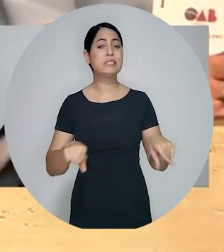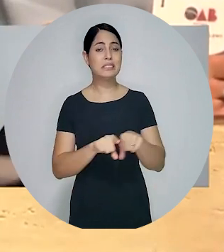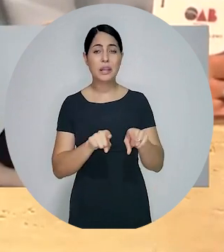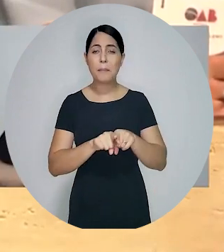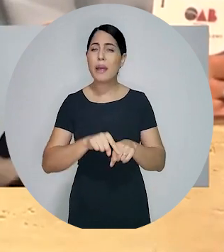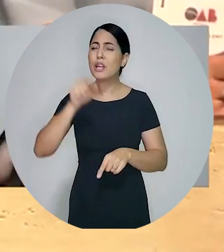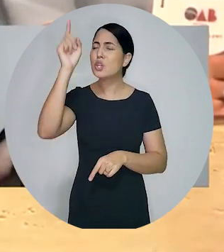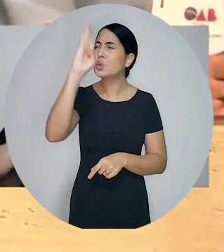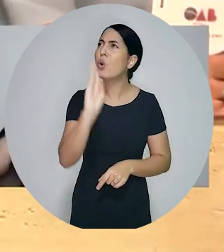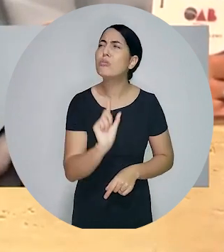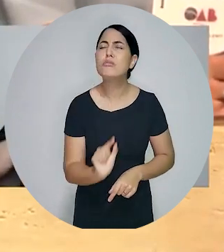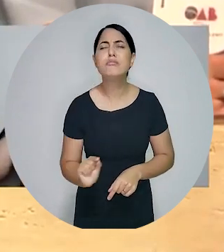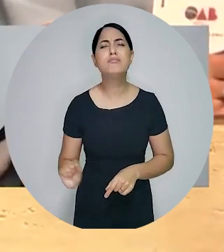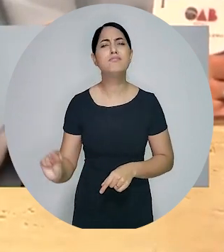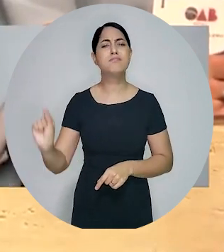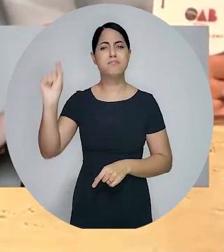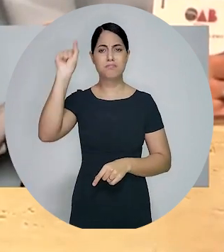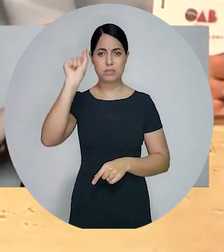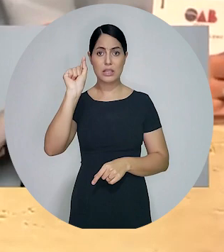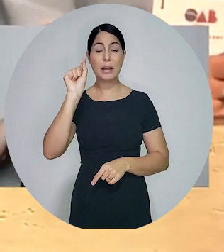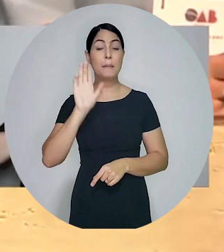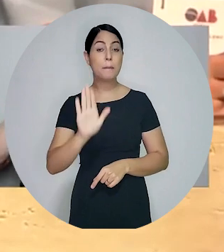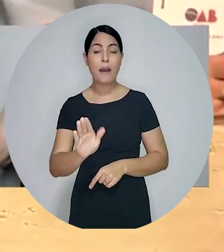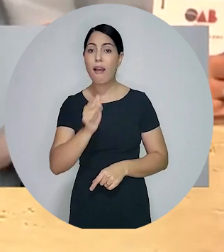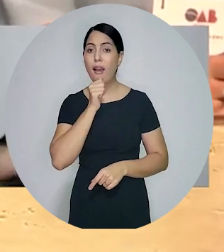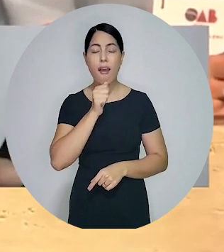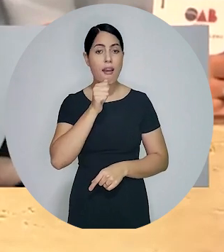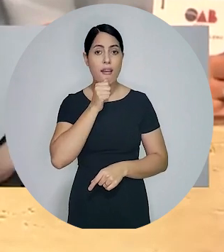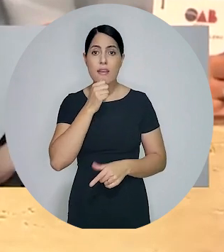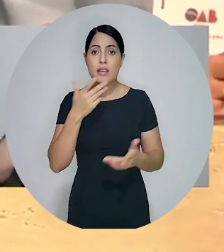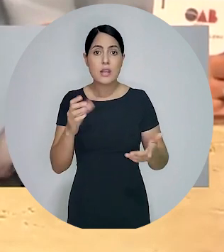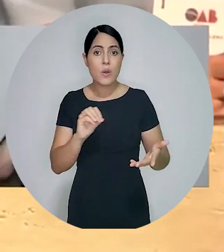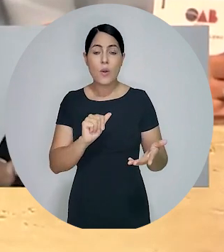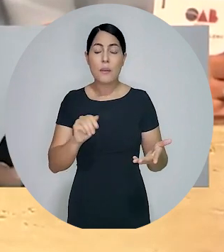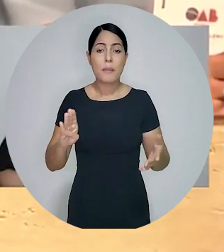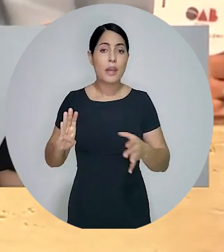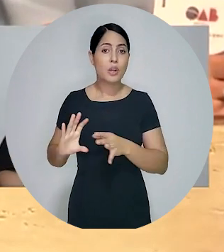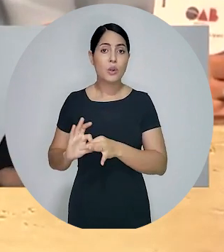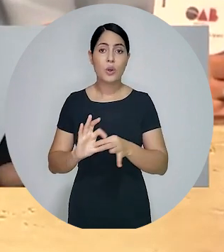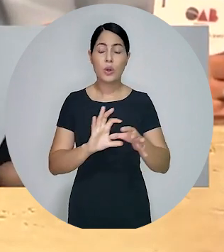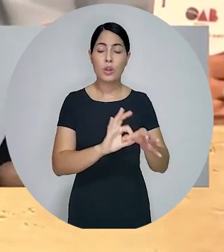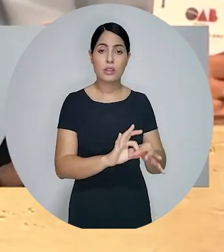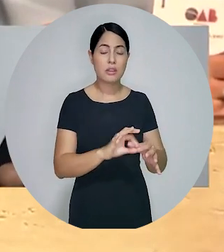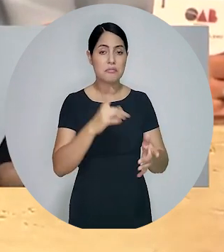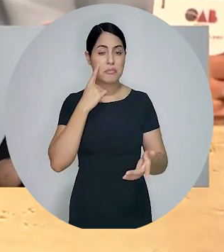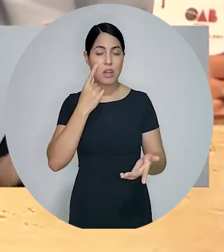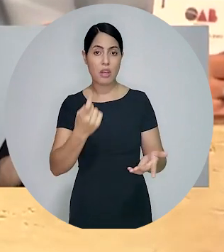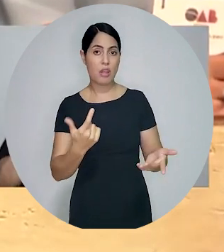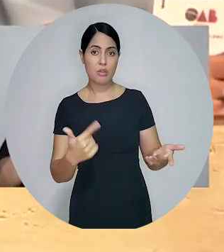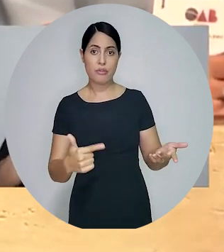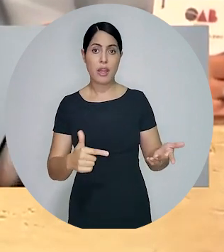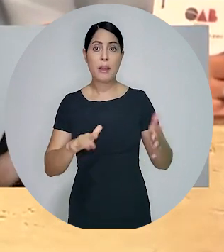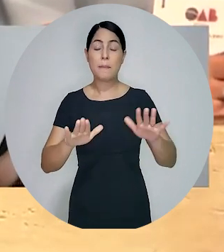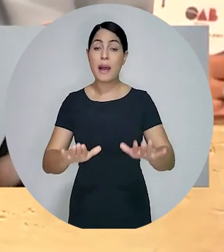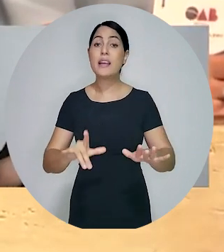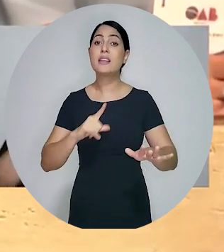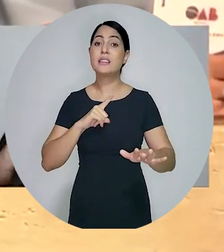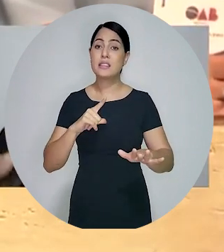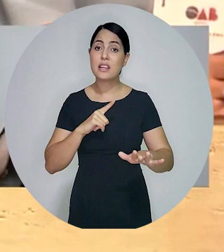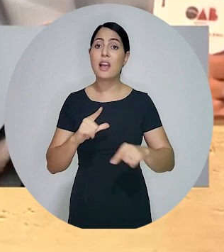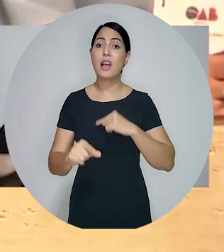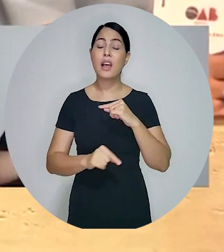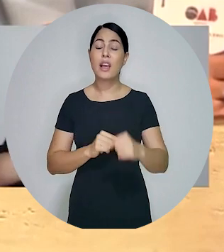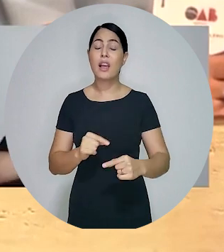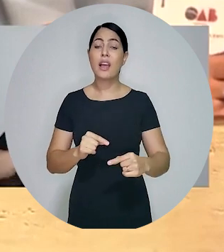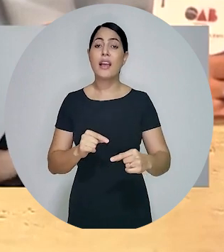pleitos muito disputados no Brasil inteiro. Aquilo que não interessa à ordem é a belicosidade, é a beligerância. Eu acho que a história da ordem, isso